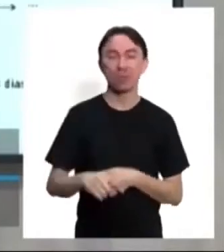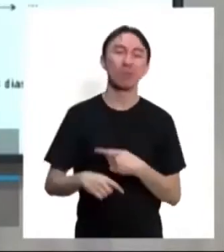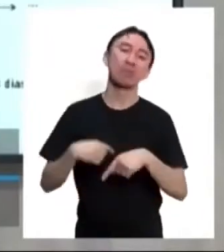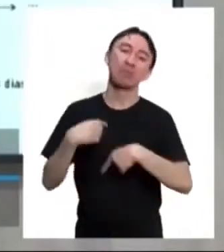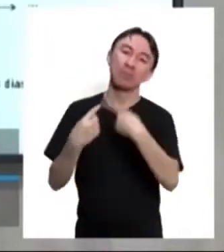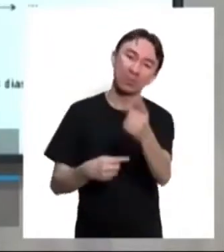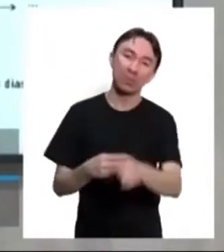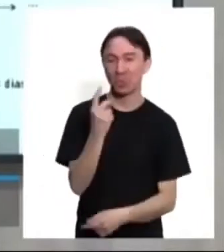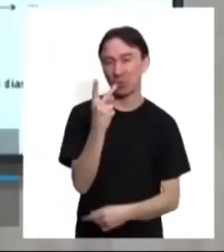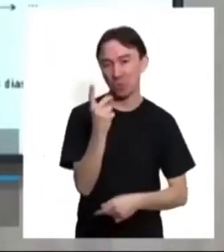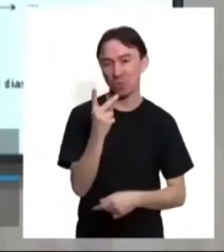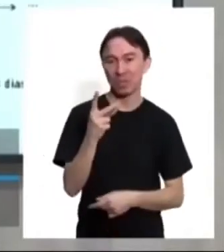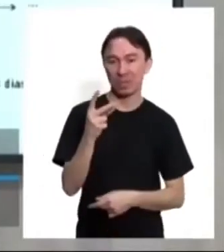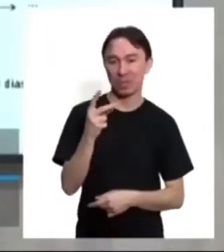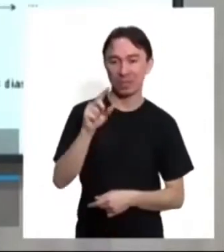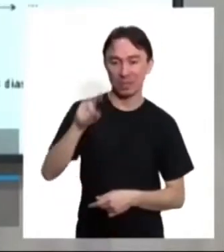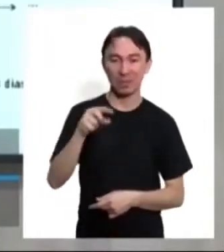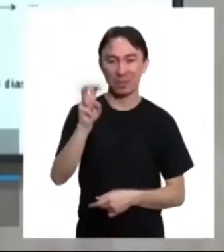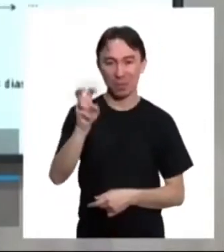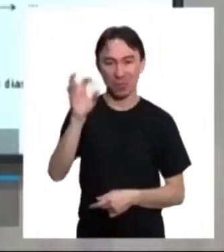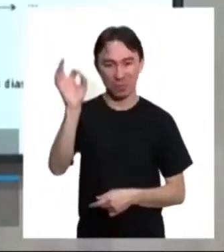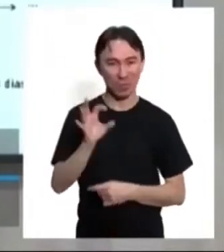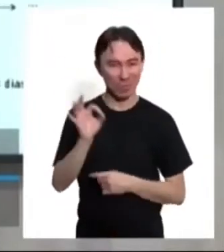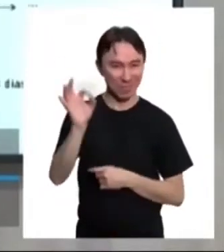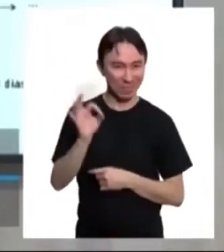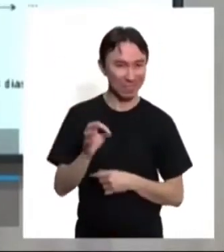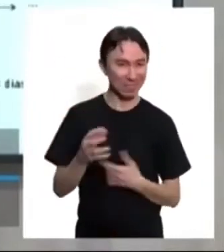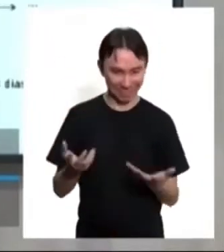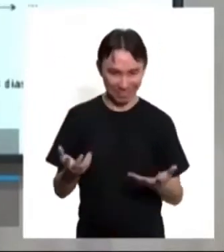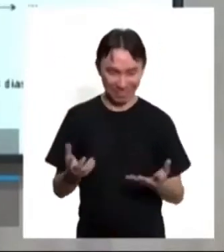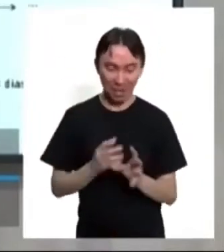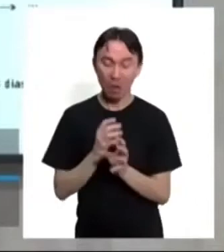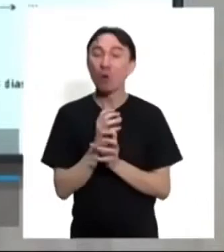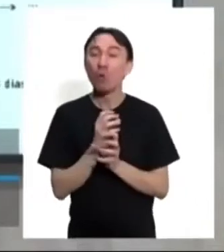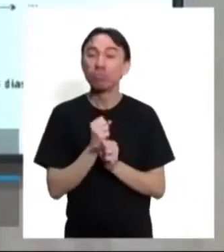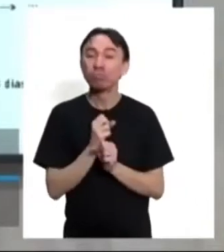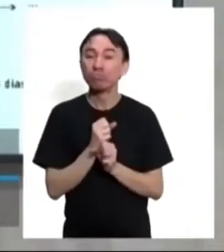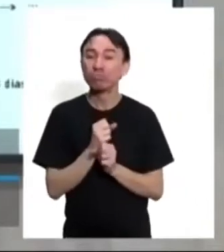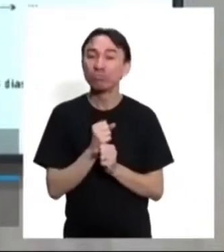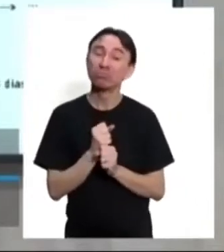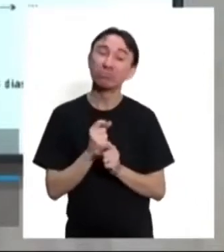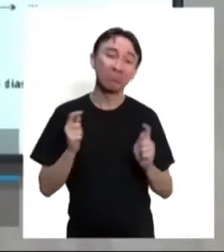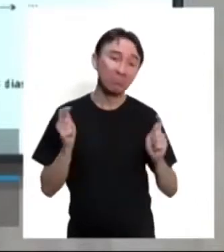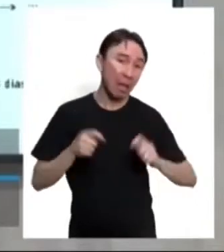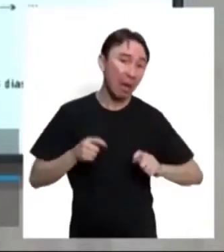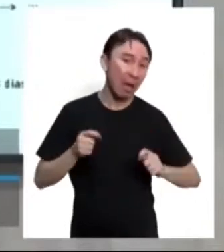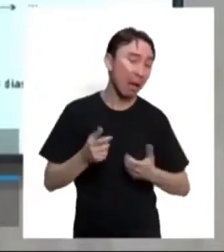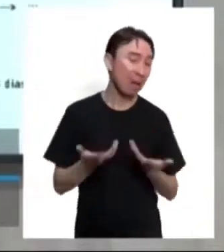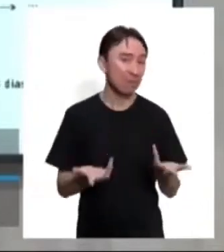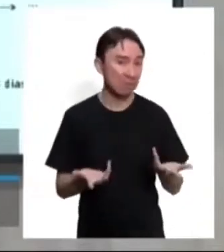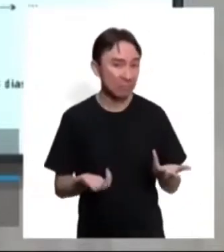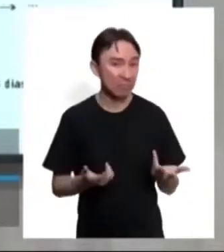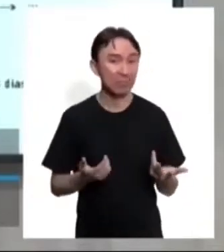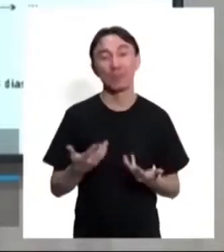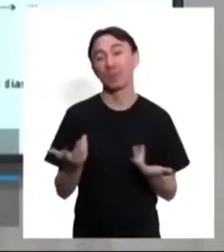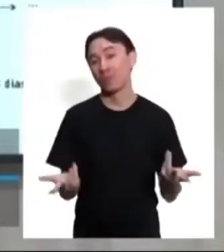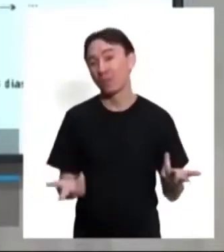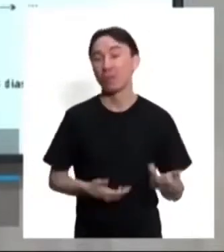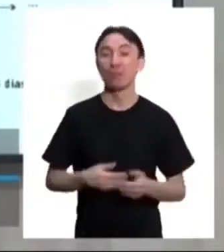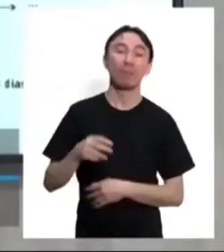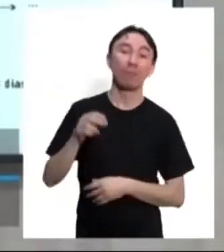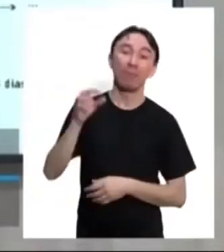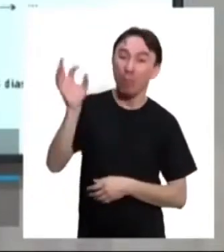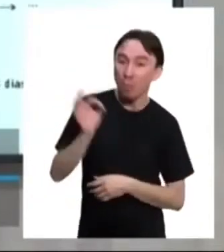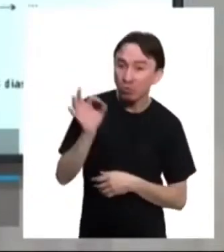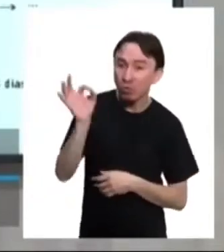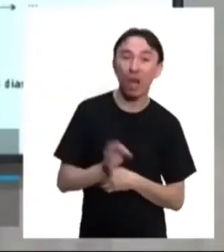ter 12,5%. Entendeu? Eu posso calcular a meia-vida, certo? Tanto através de volume, através